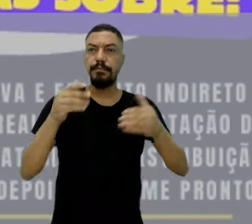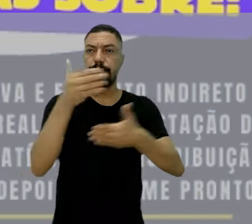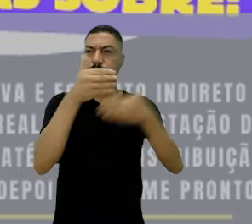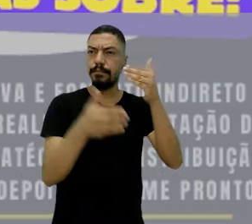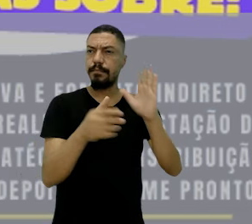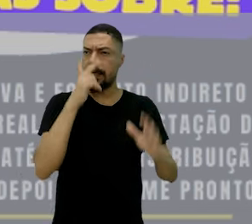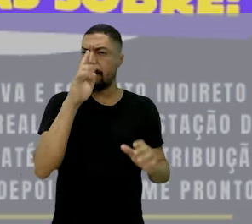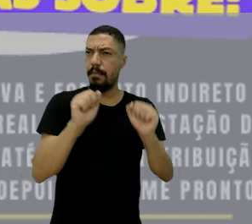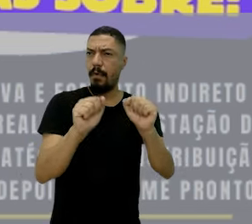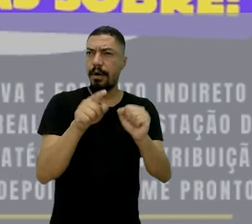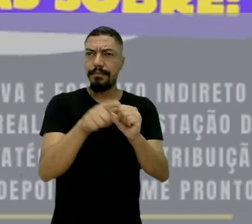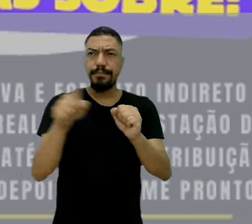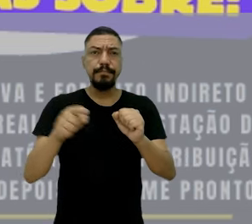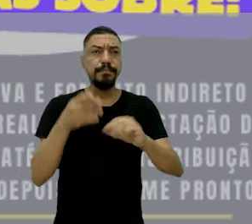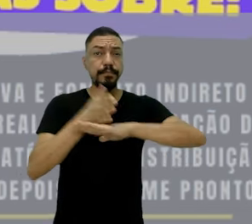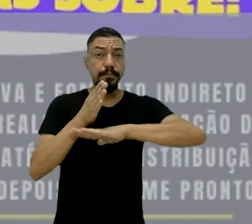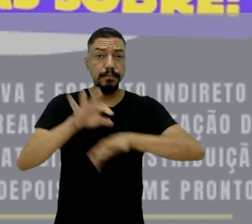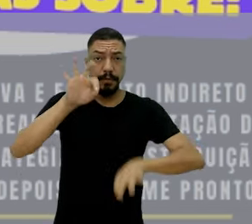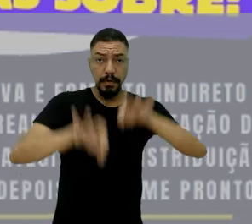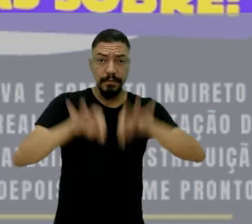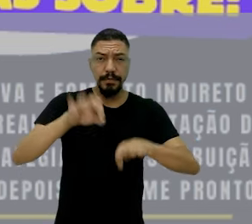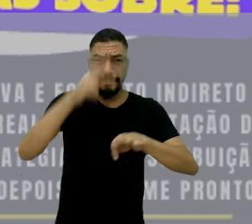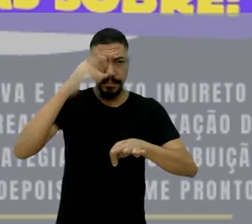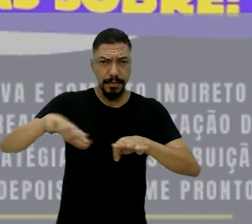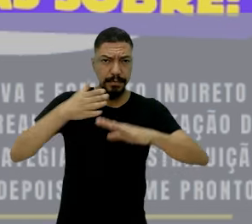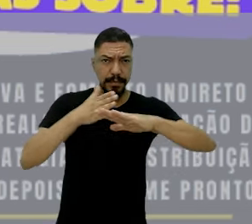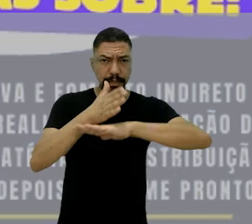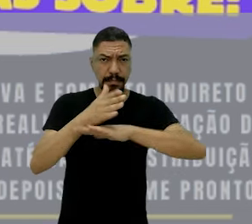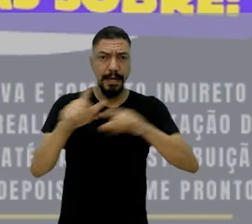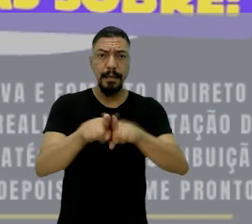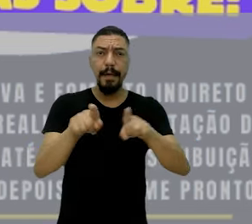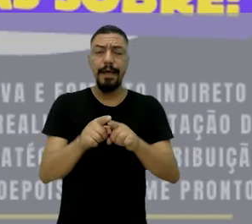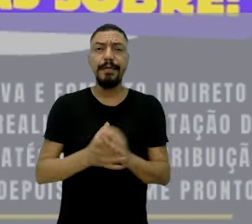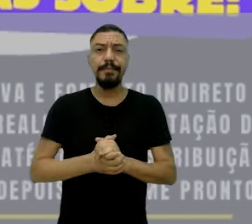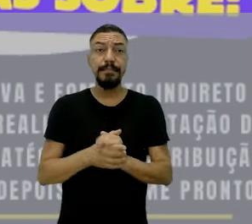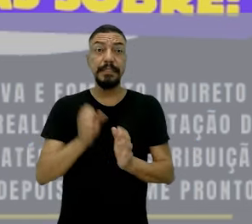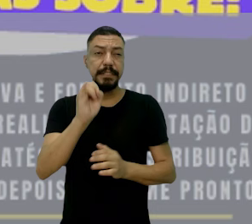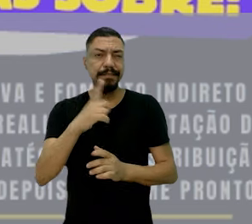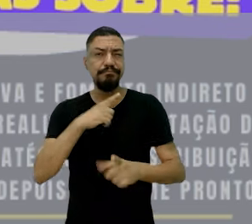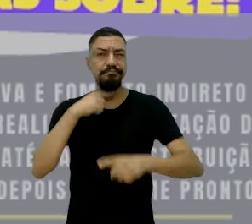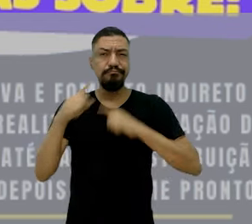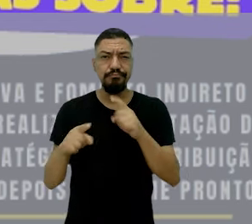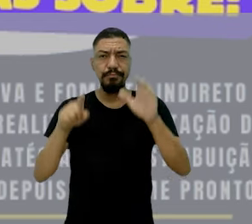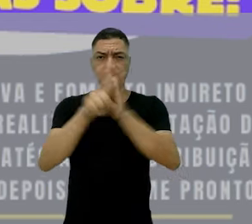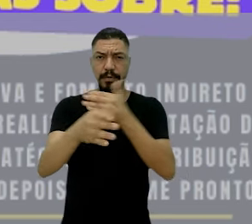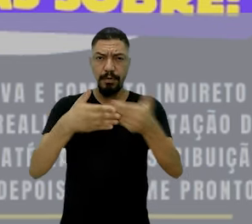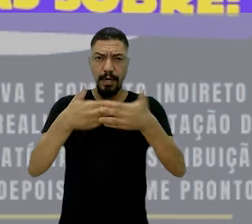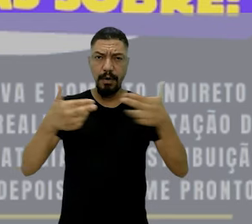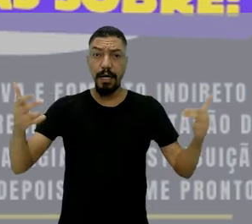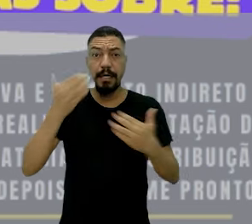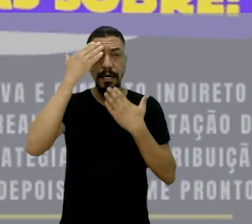esse das oficinas para o pessoal participar, vou deixar esse. Se tiverem perguntas, e de qualquer forma agradecer novamente